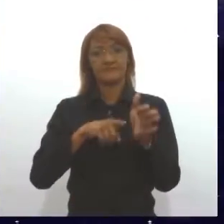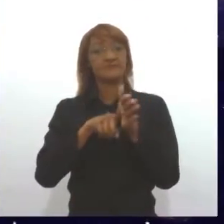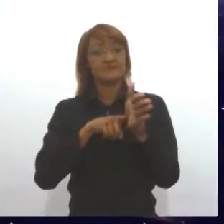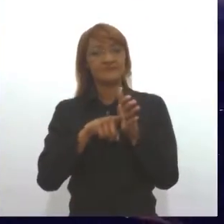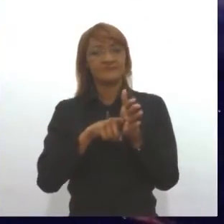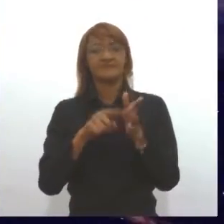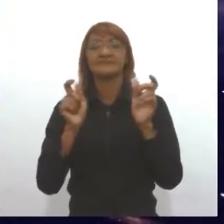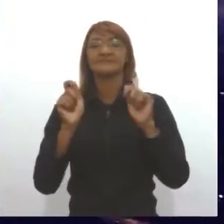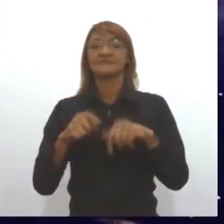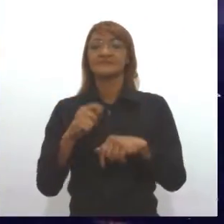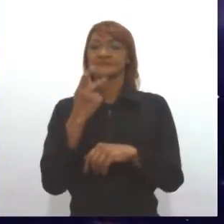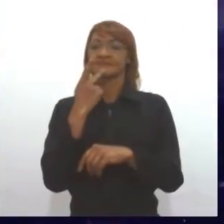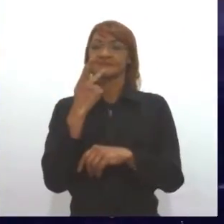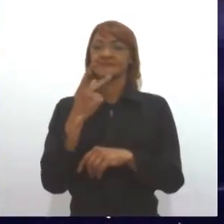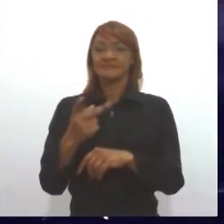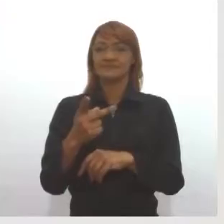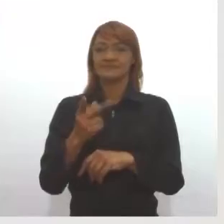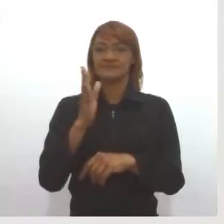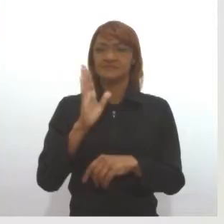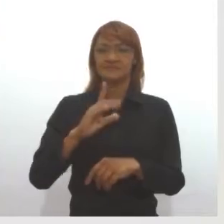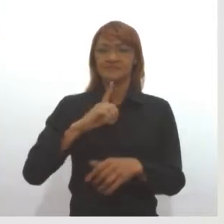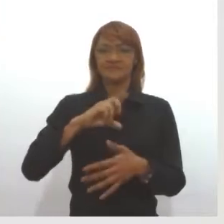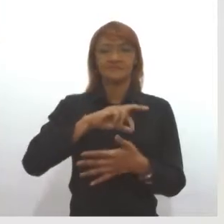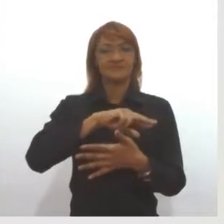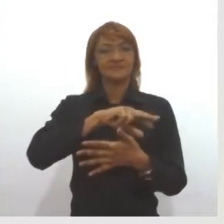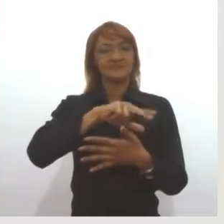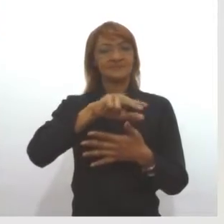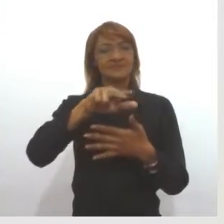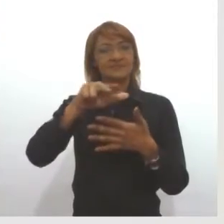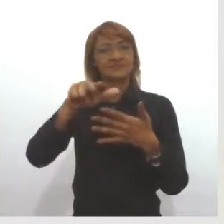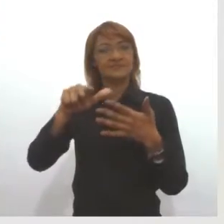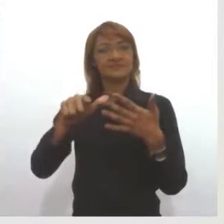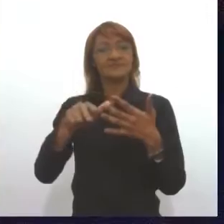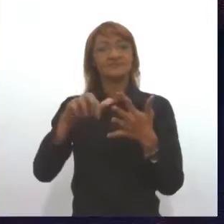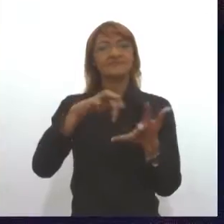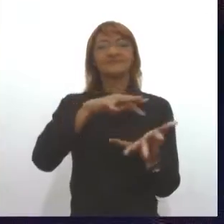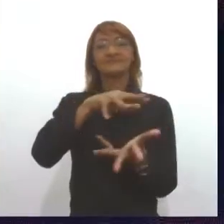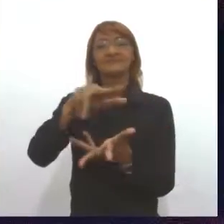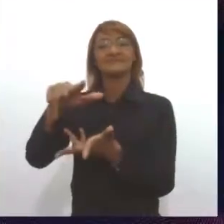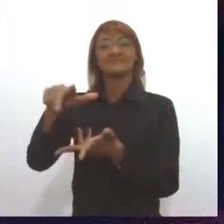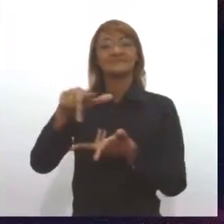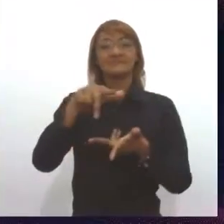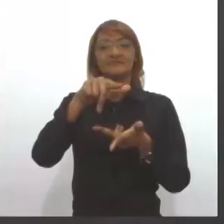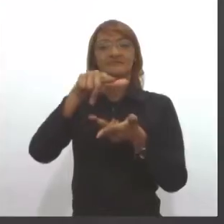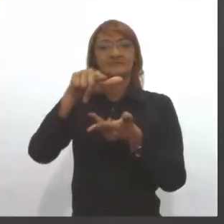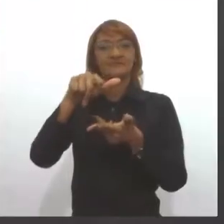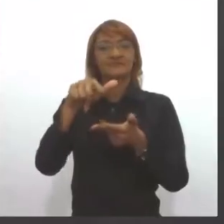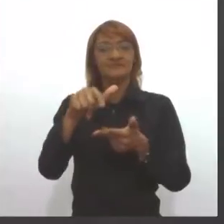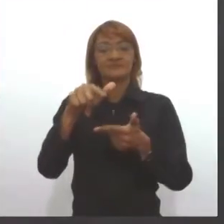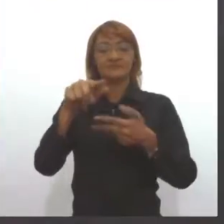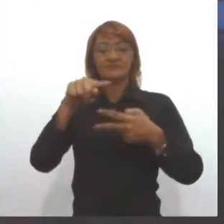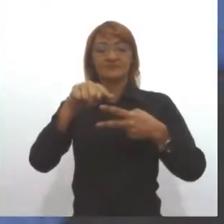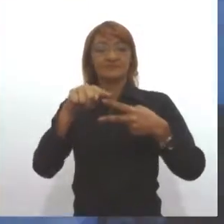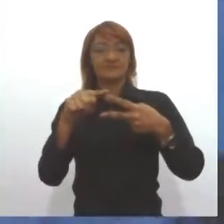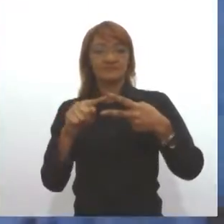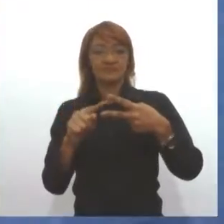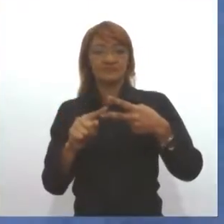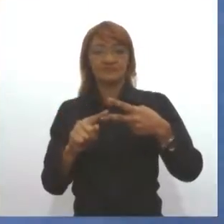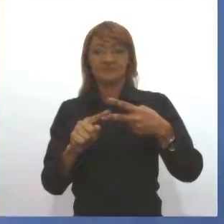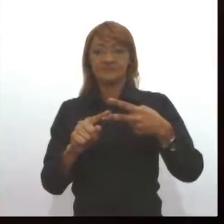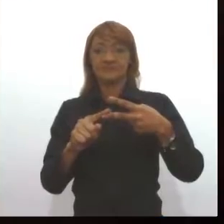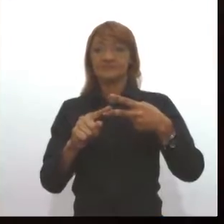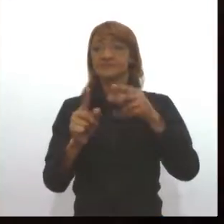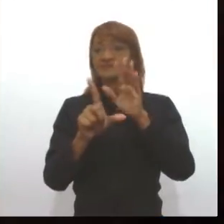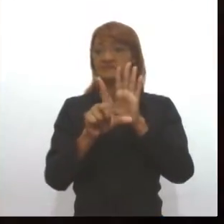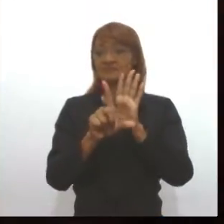Podemos dizer que, em muitos aspectos, o mundo é explicado por duas leis: a lei